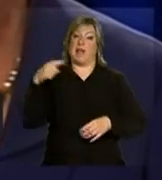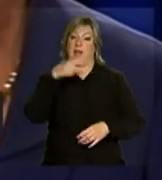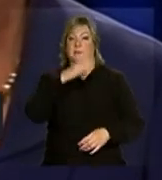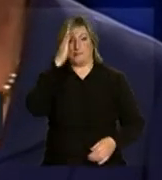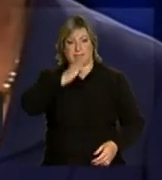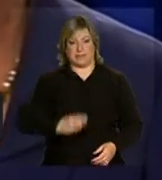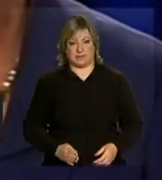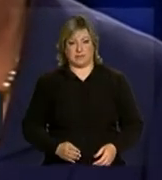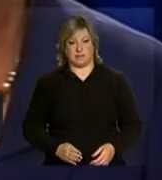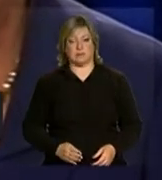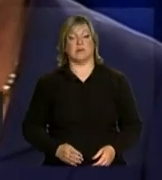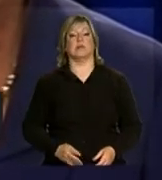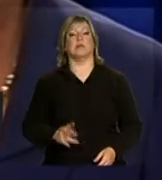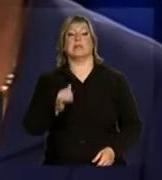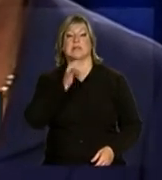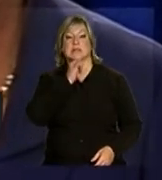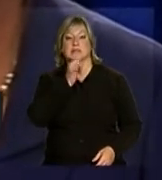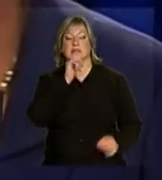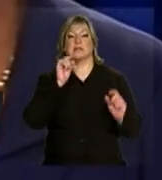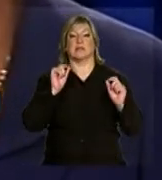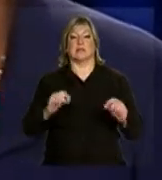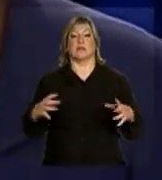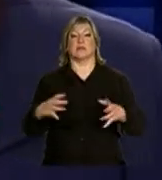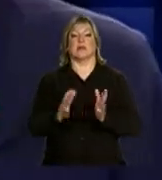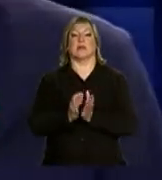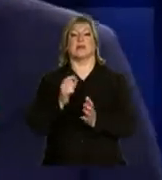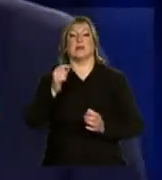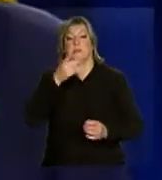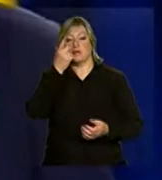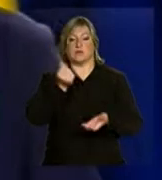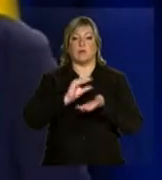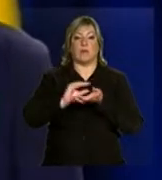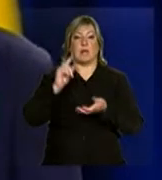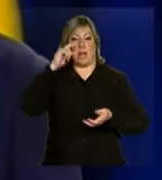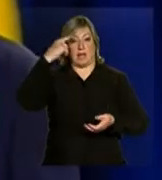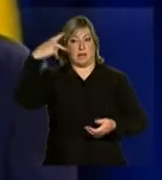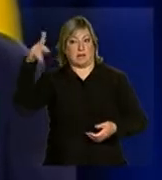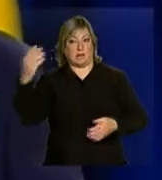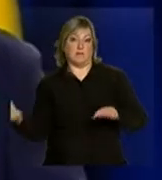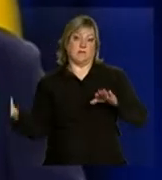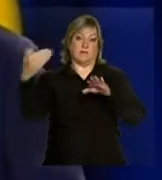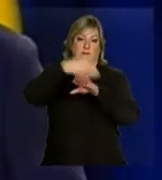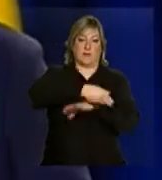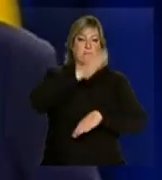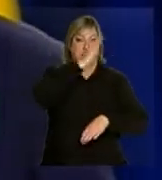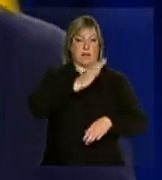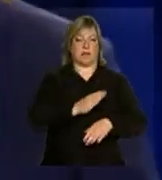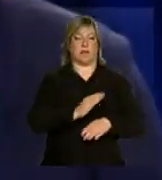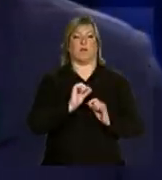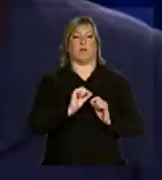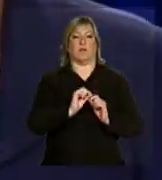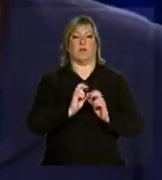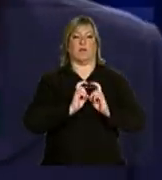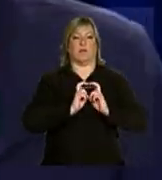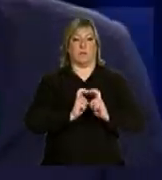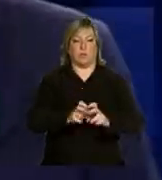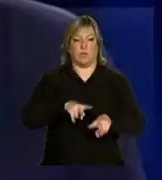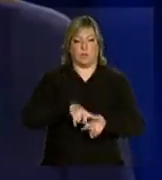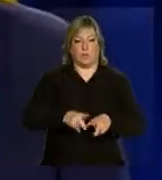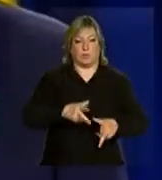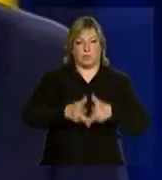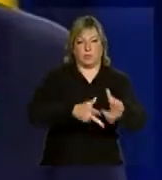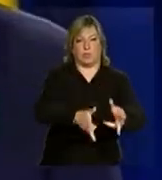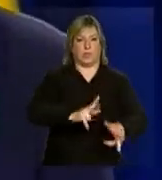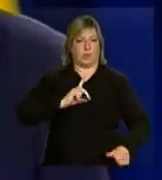a saber, a presença de investidores espanhóis nas áreas de rodovia e ferrovias, trem de alta